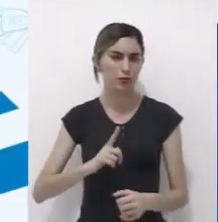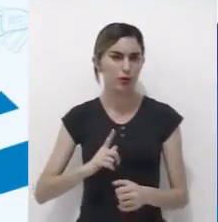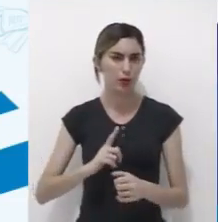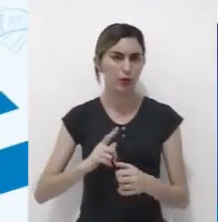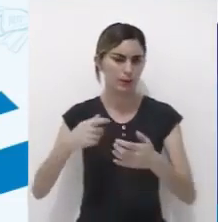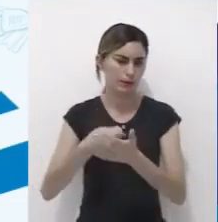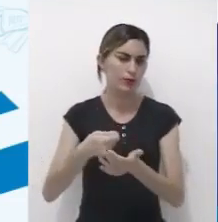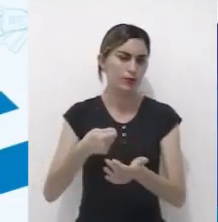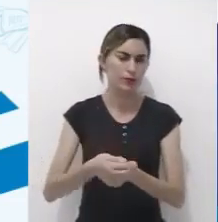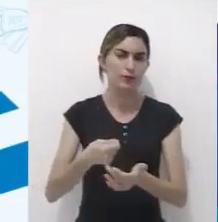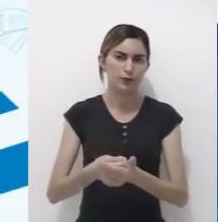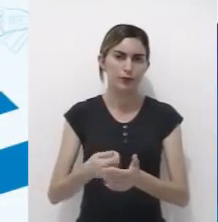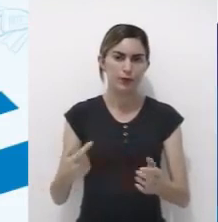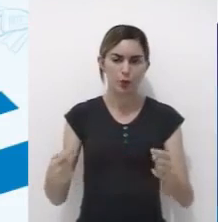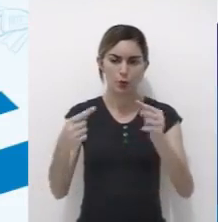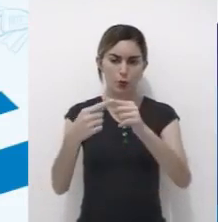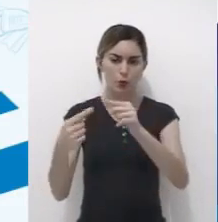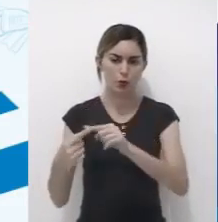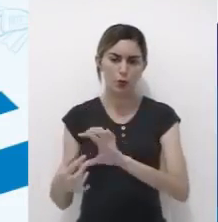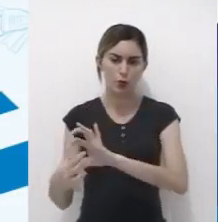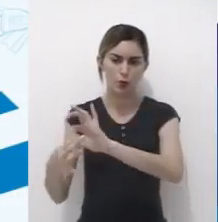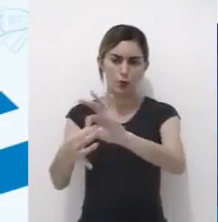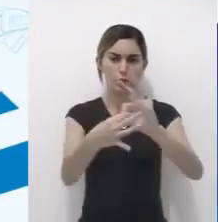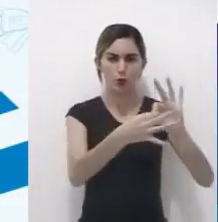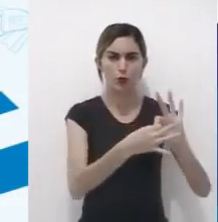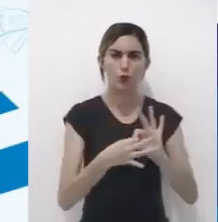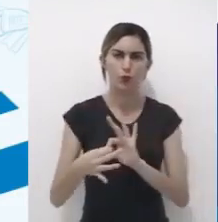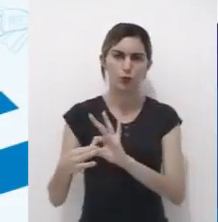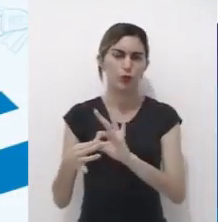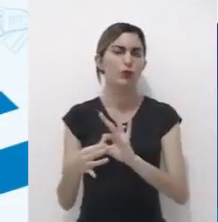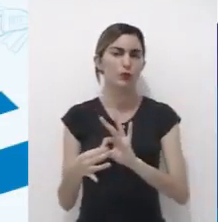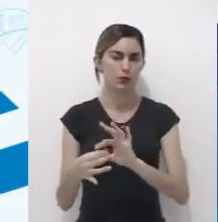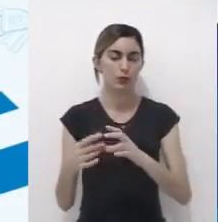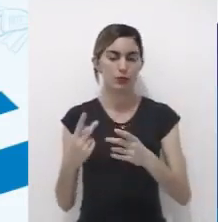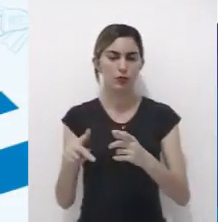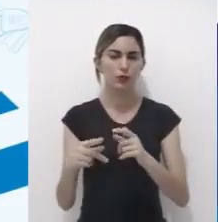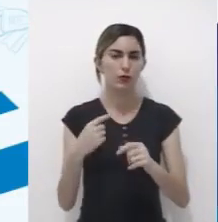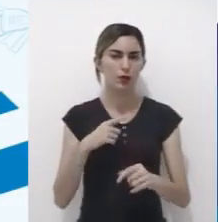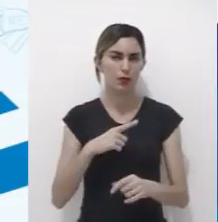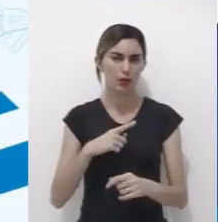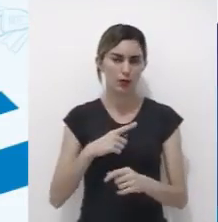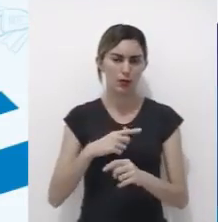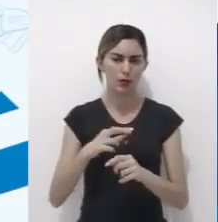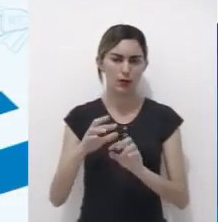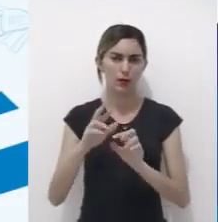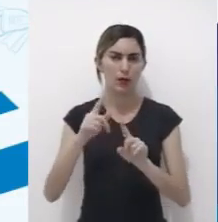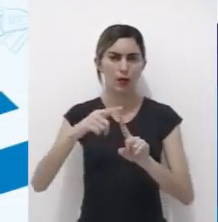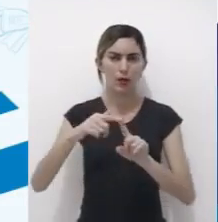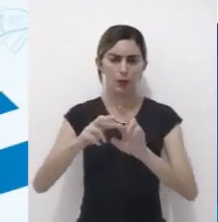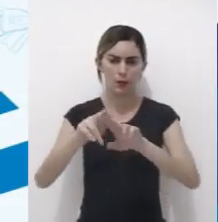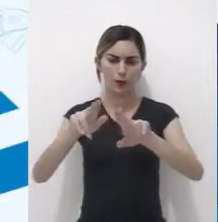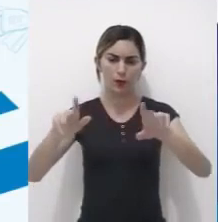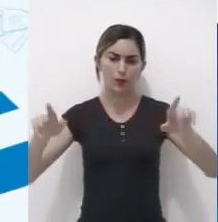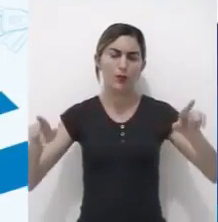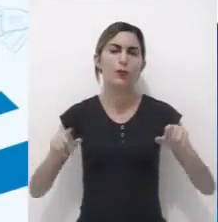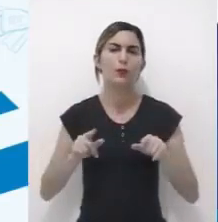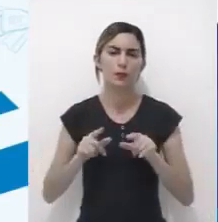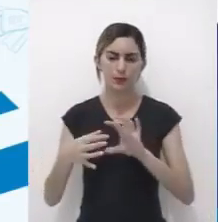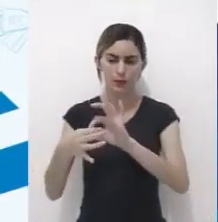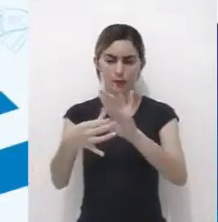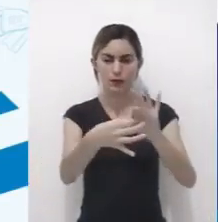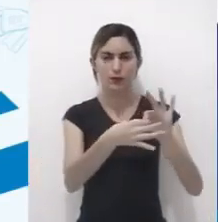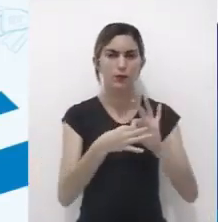ter uma necessidade de ligarem uns aos outros e daí a gente vai ter tipos de ligações,